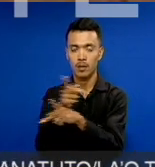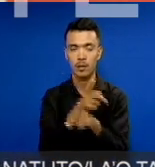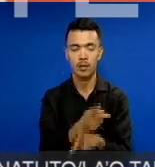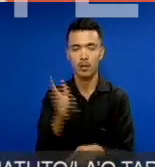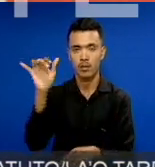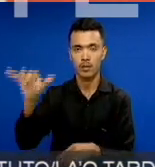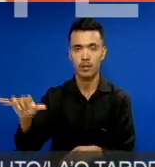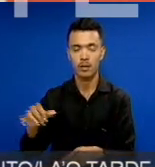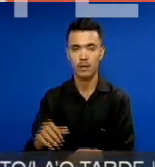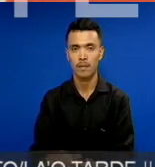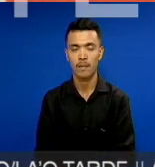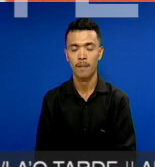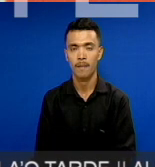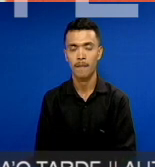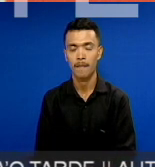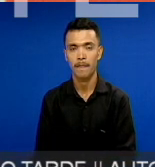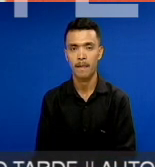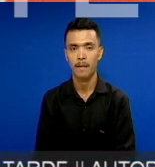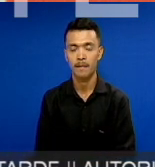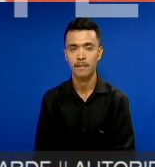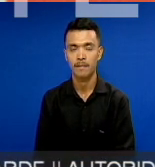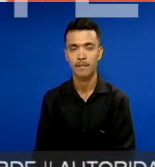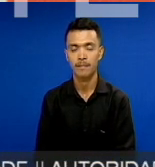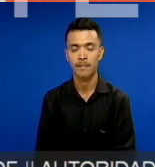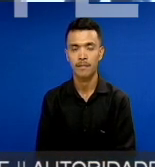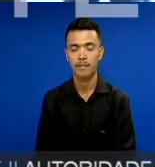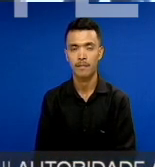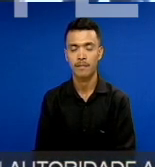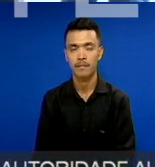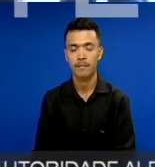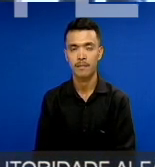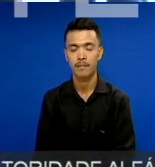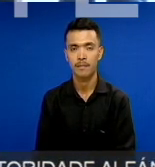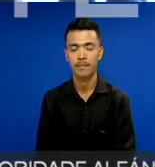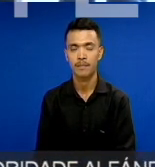Joana Silva, Abraão da Costa, RTTL.